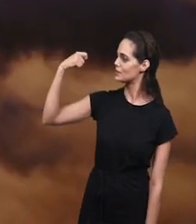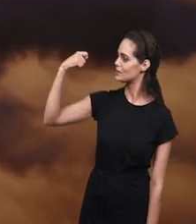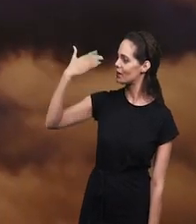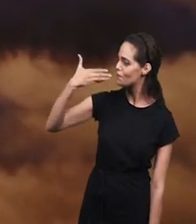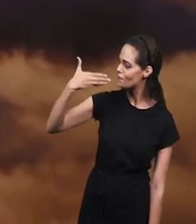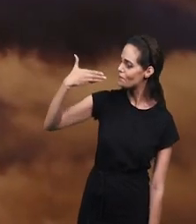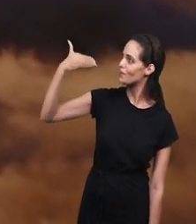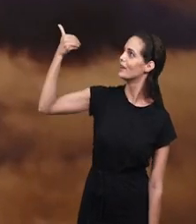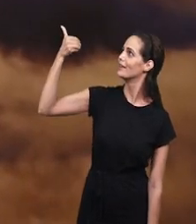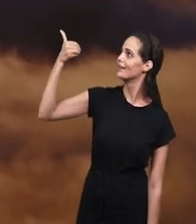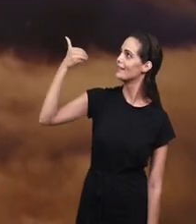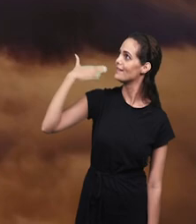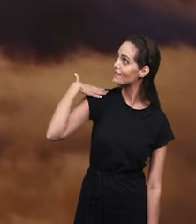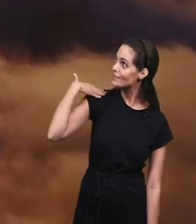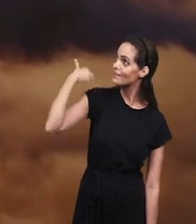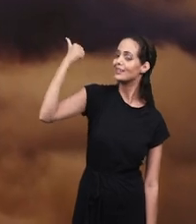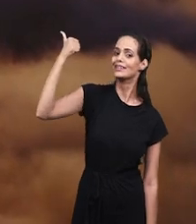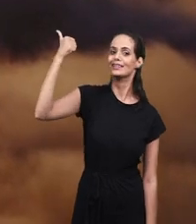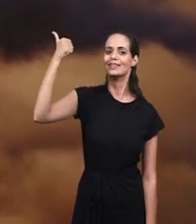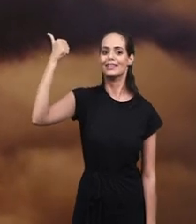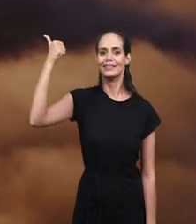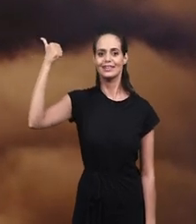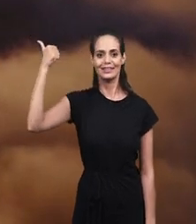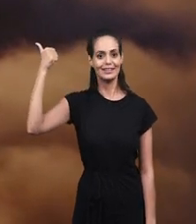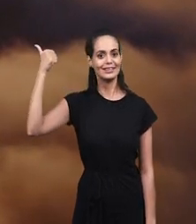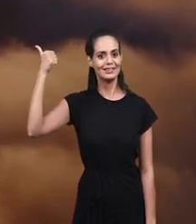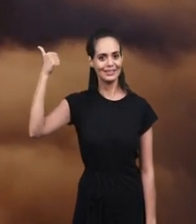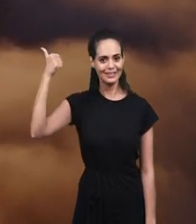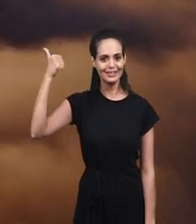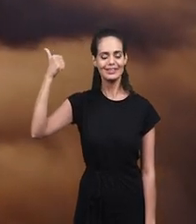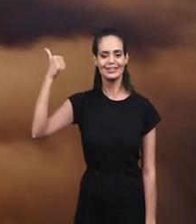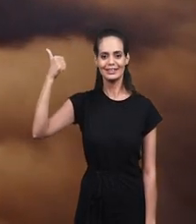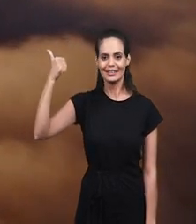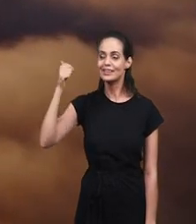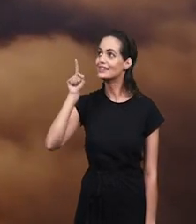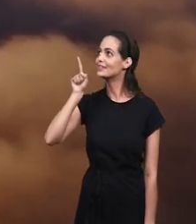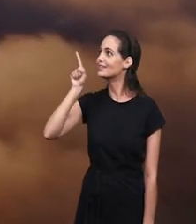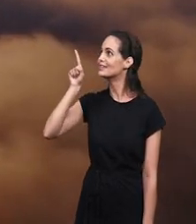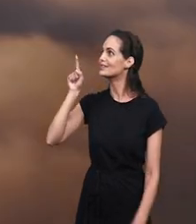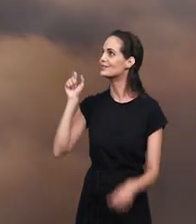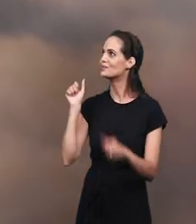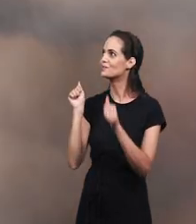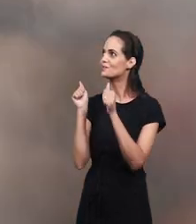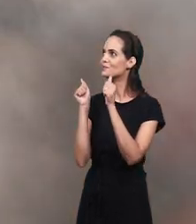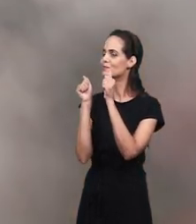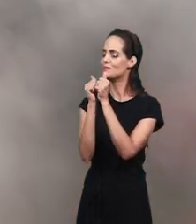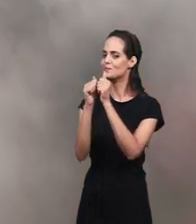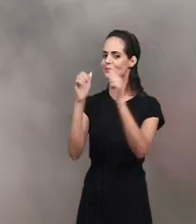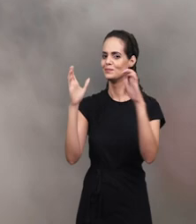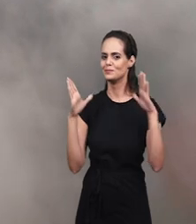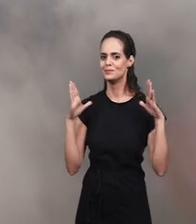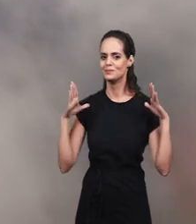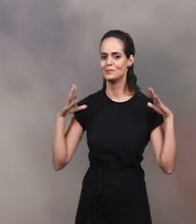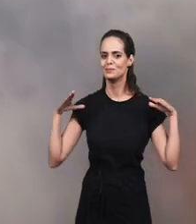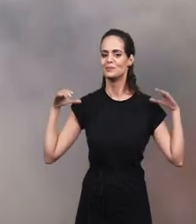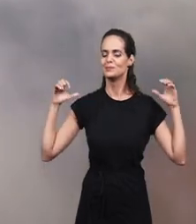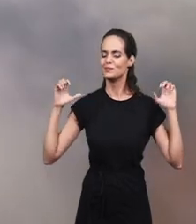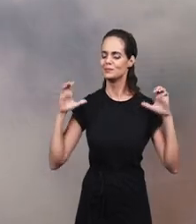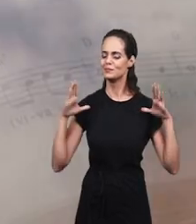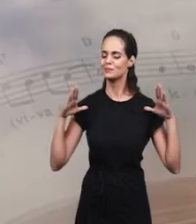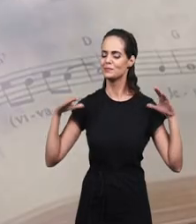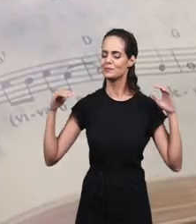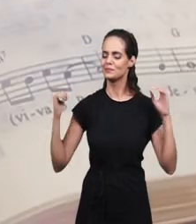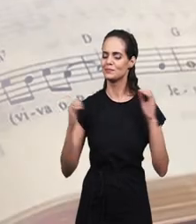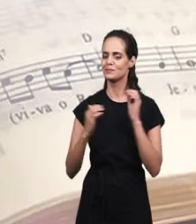Jesus chamar pelo meu nome, e com os